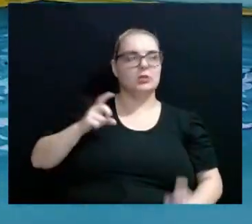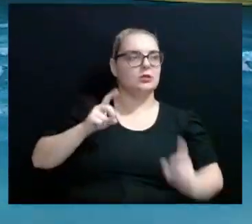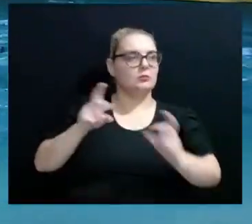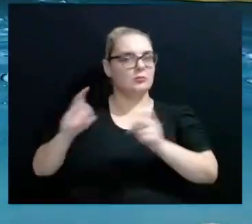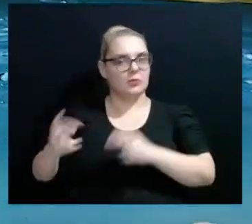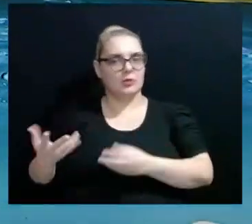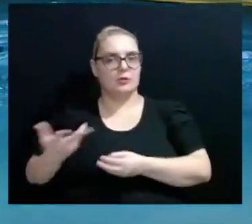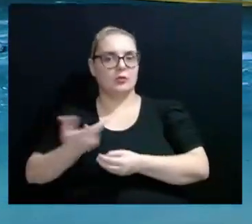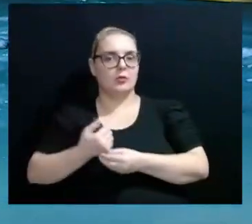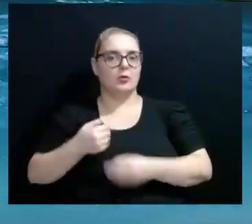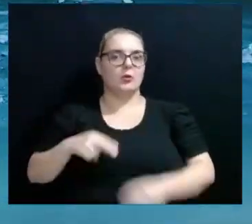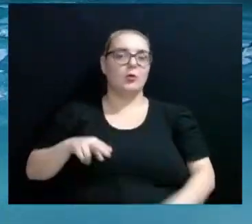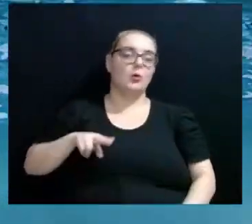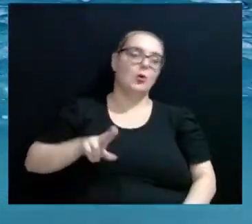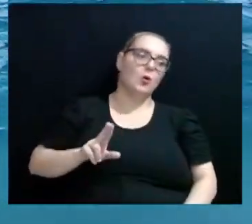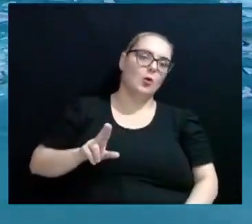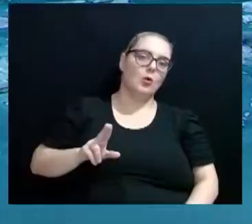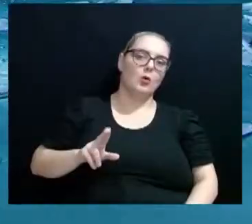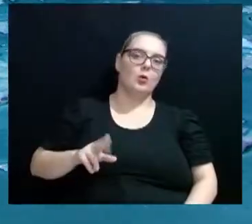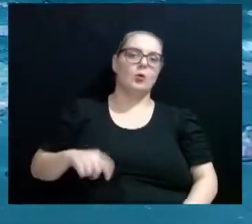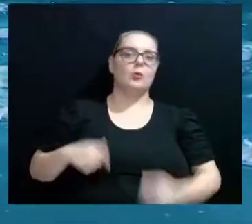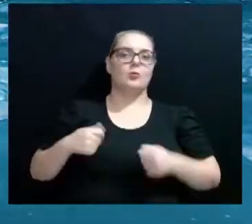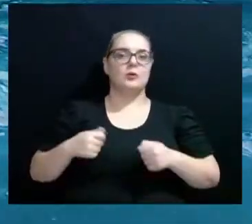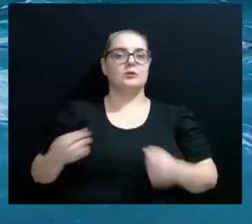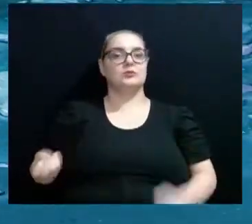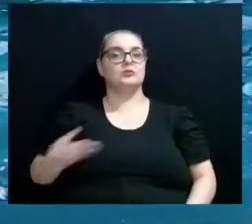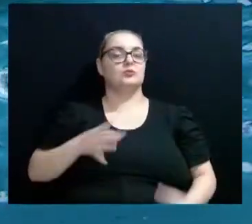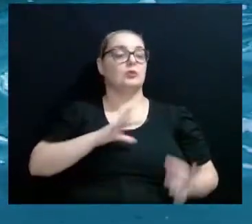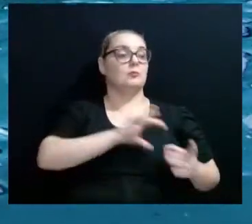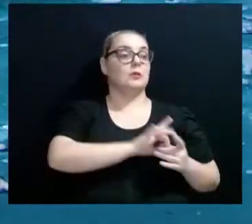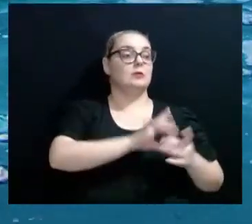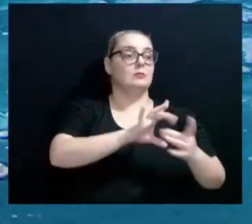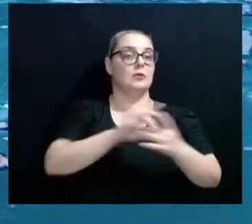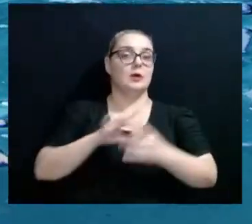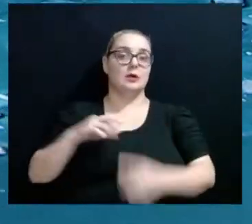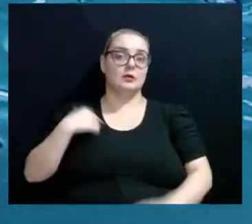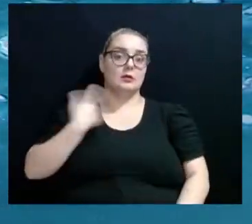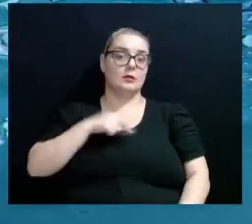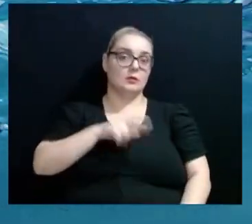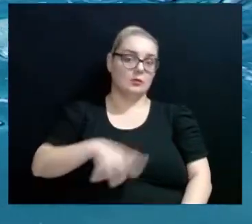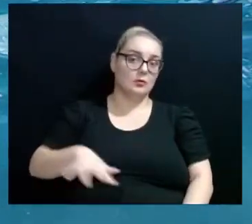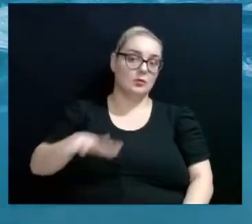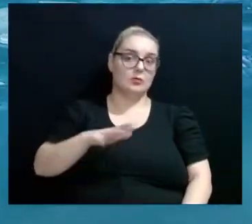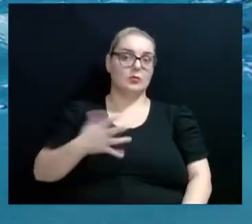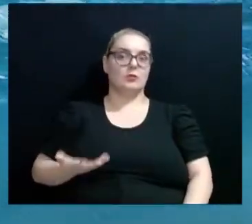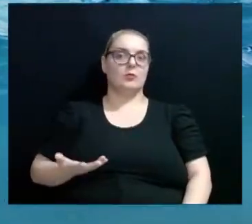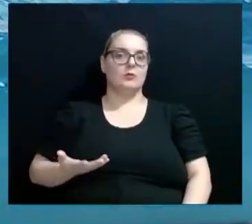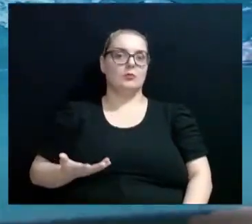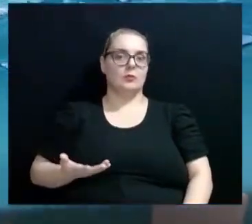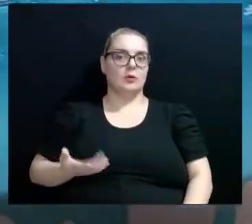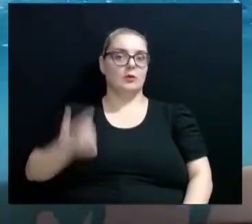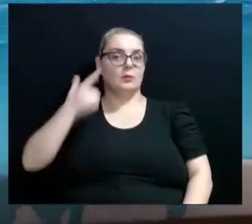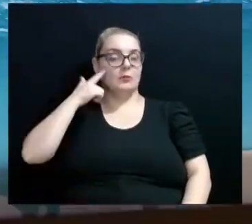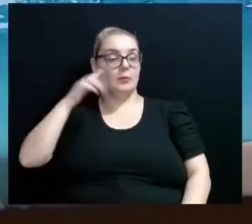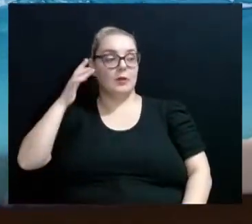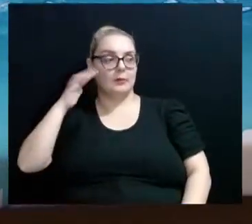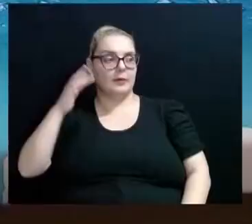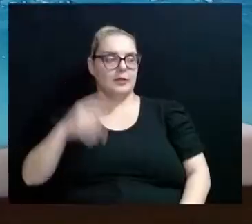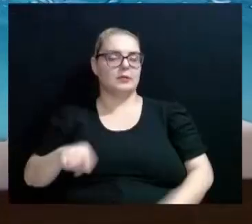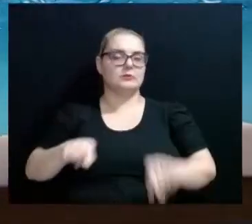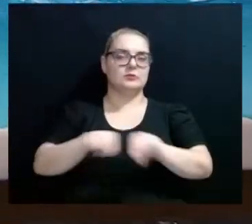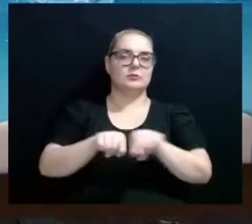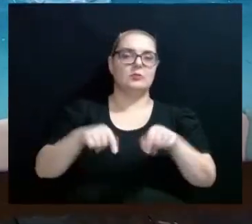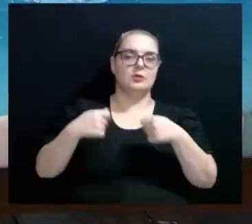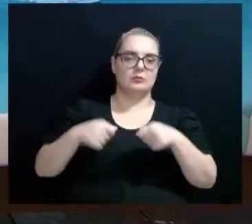São Paulo para vender a sua arte, ou você teve que estabelecer novas conexões aqui em nossa região para